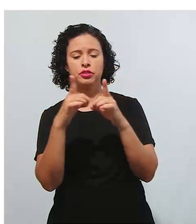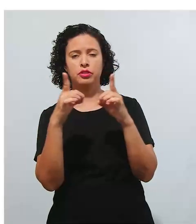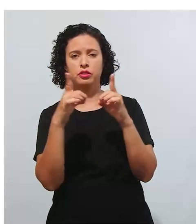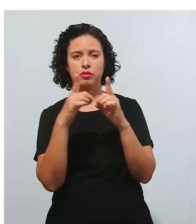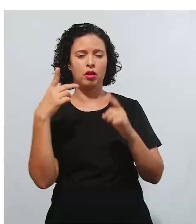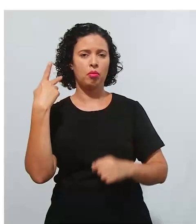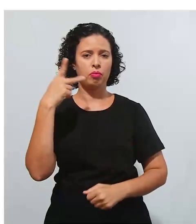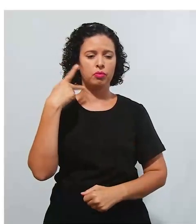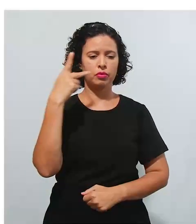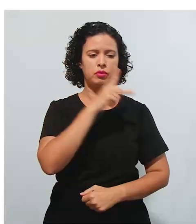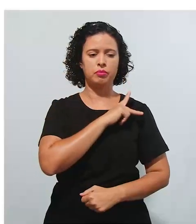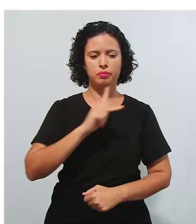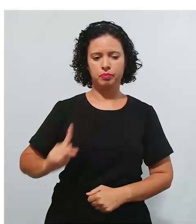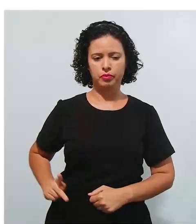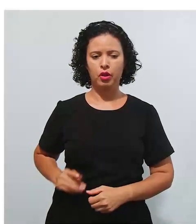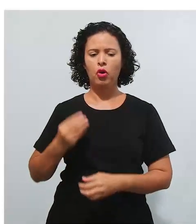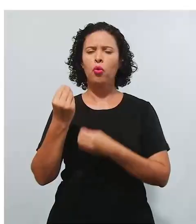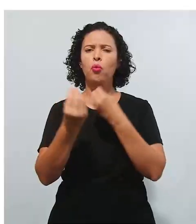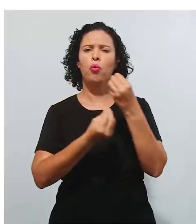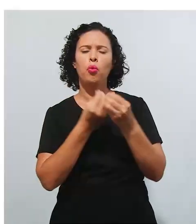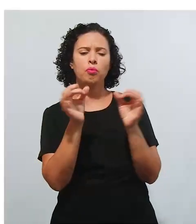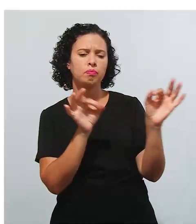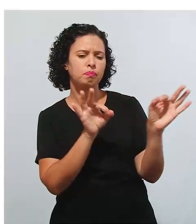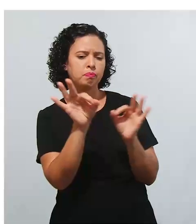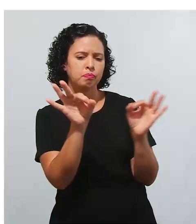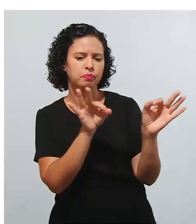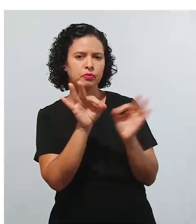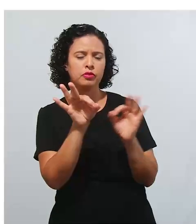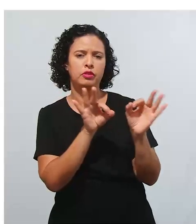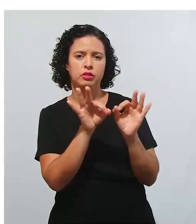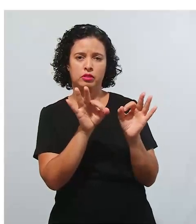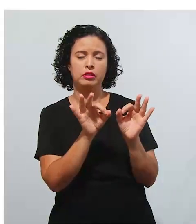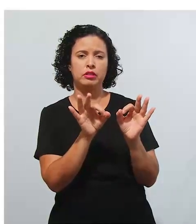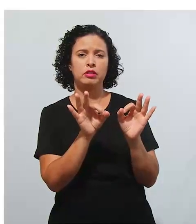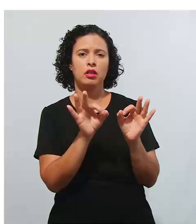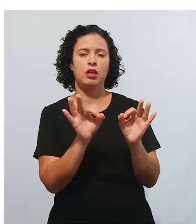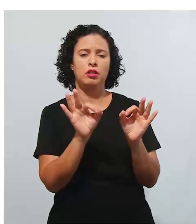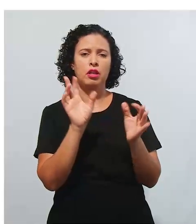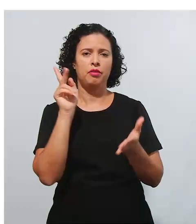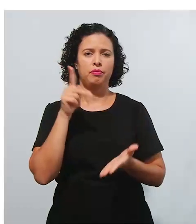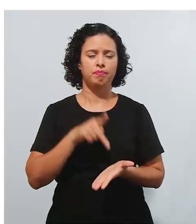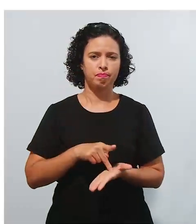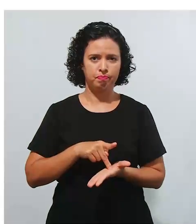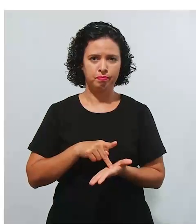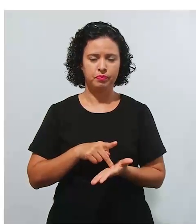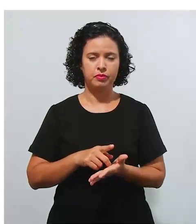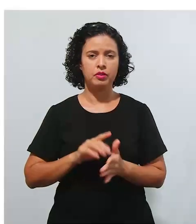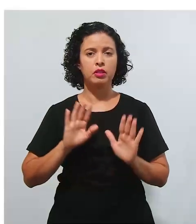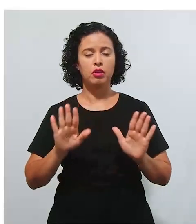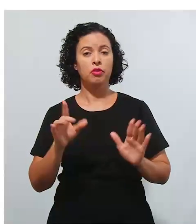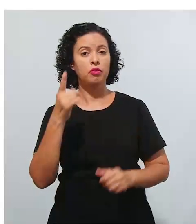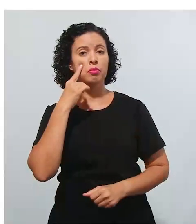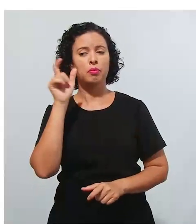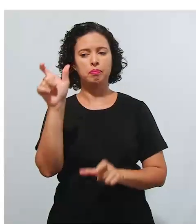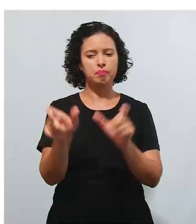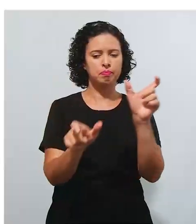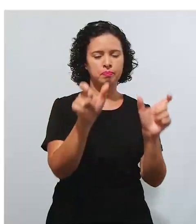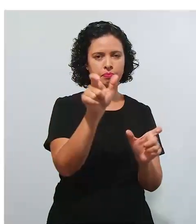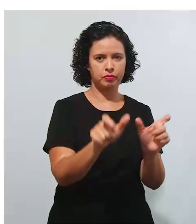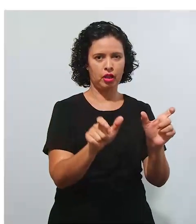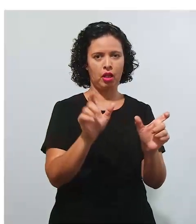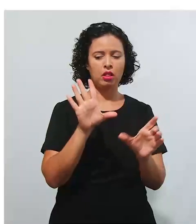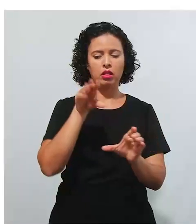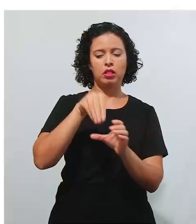das políticas públicas, como elas se operacionalizam de fato. Conheceremos os atores envolvidos